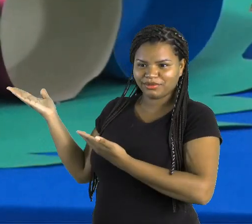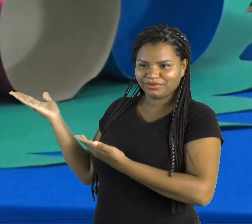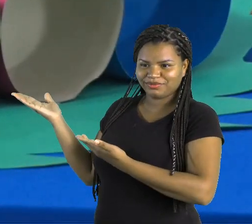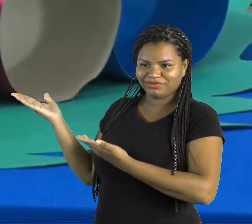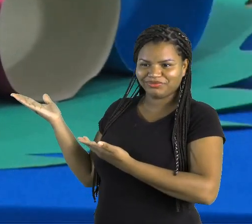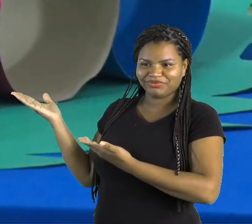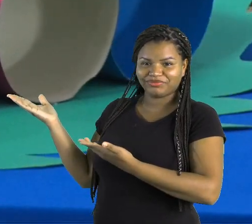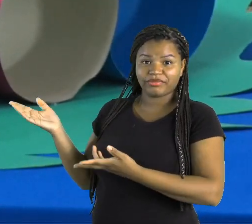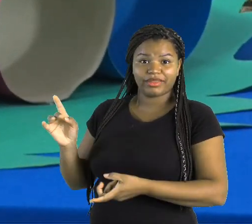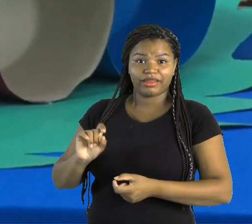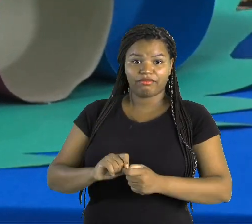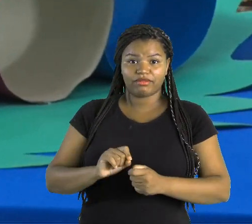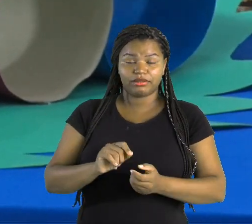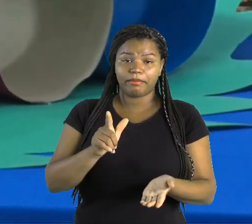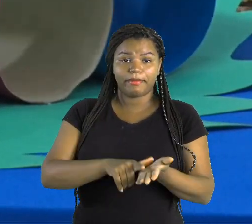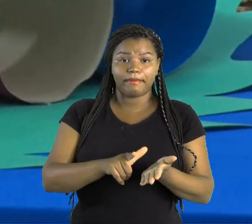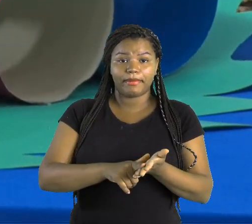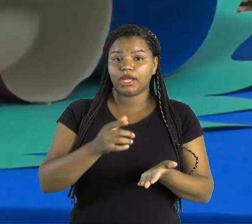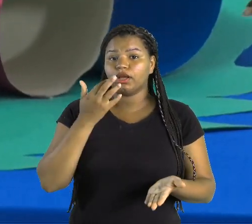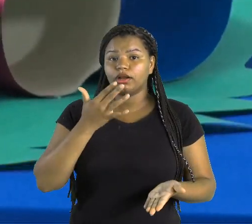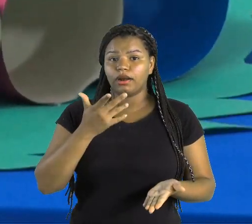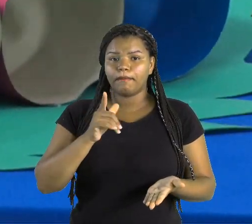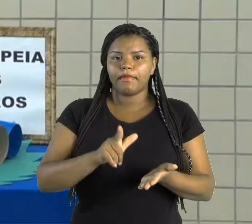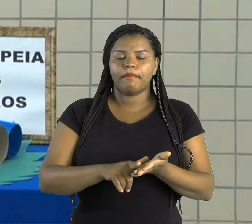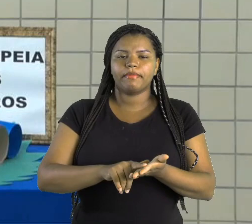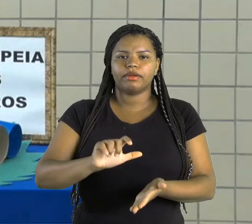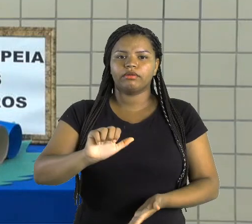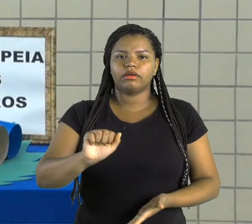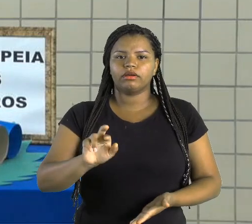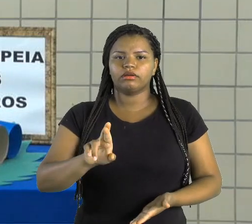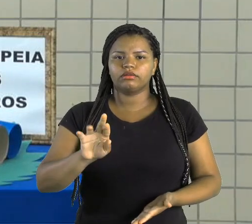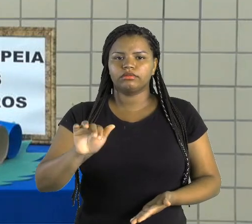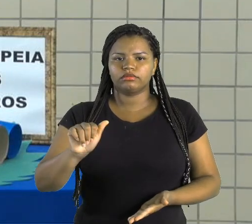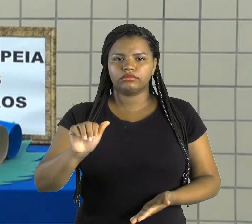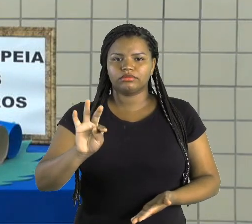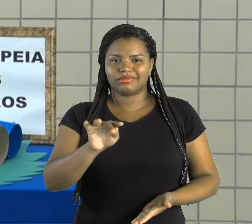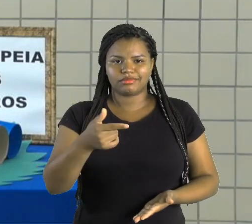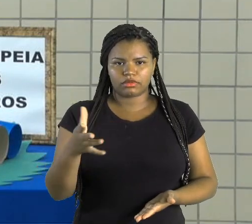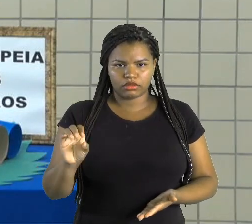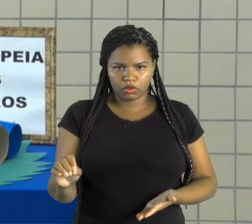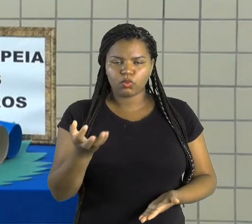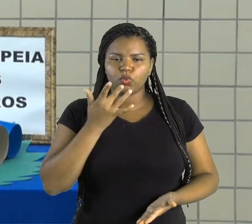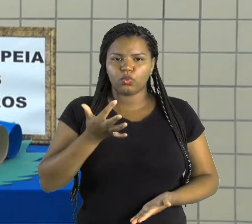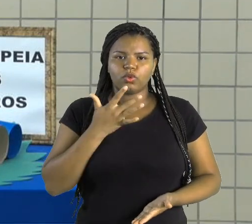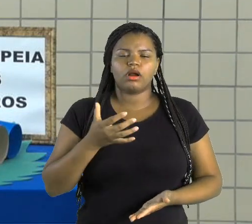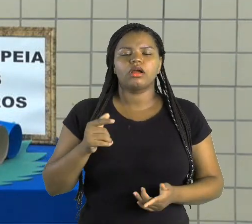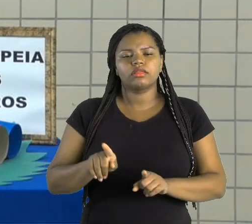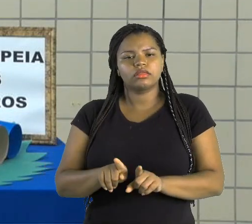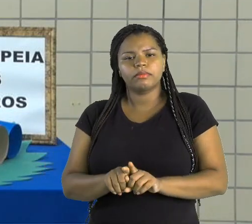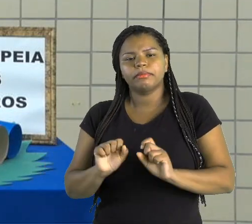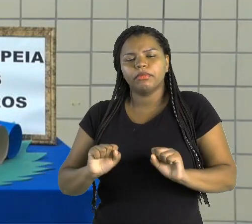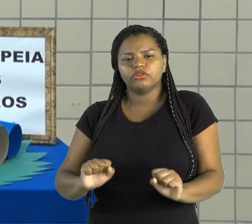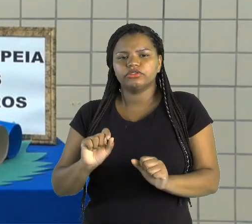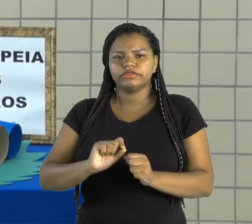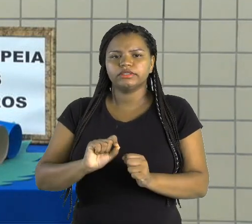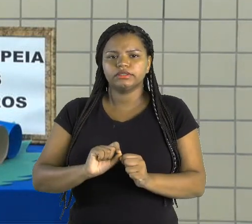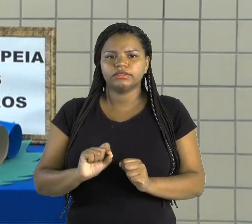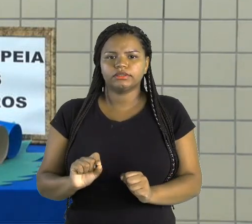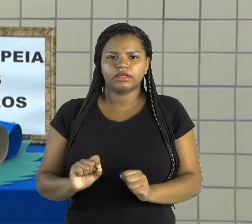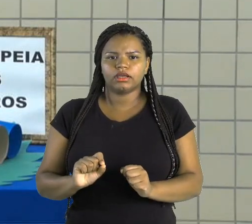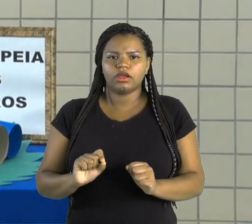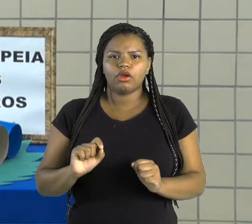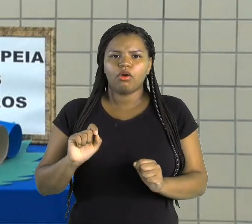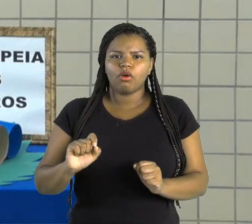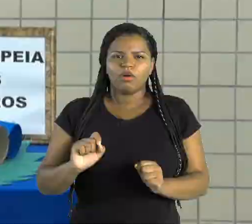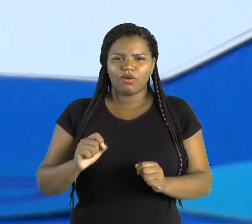com papéis coloridos, papel cartão colorido, mas também pode ser realizada com rolinhos de